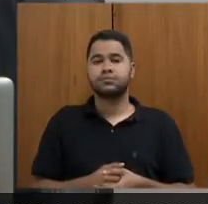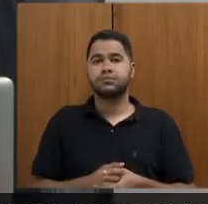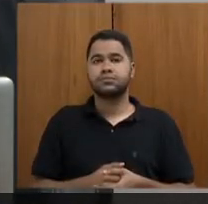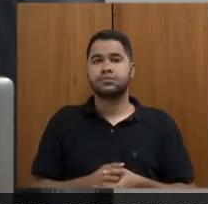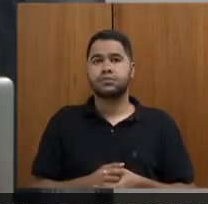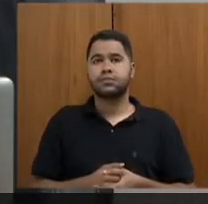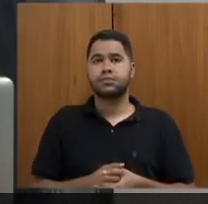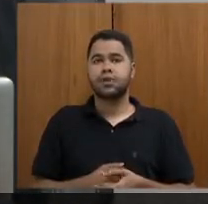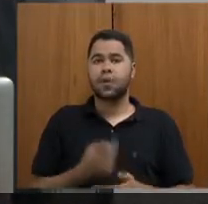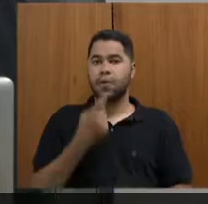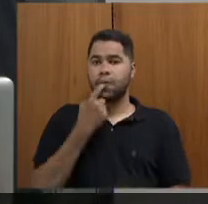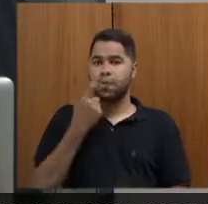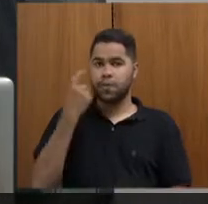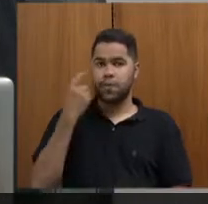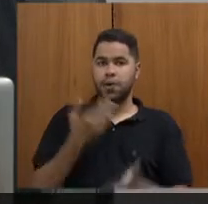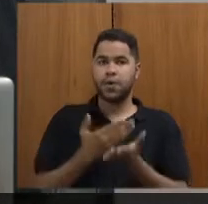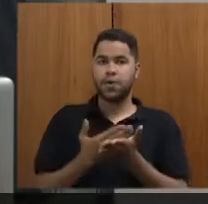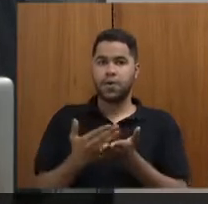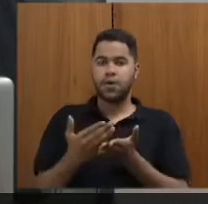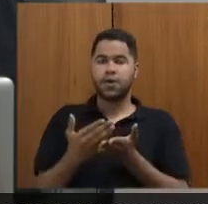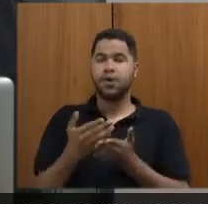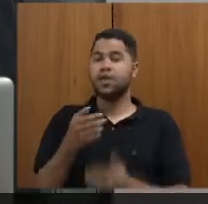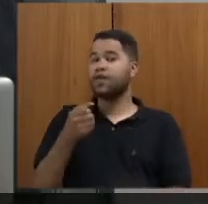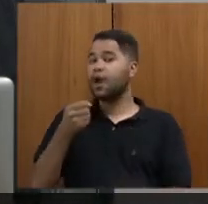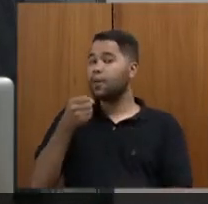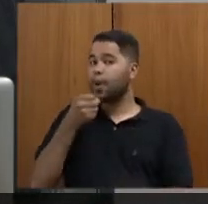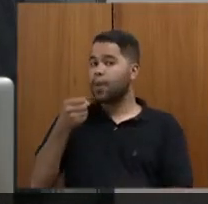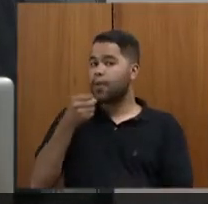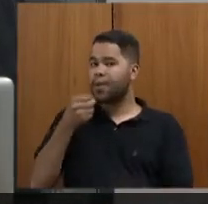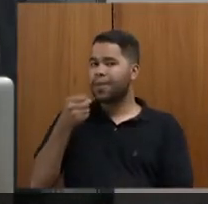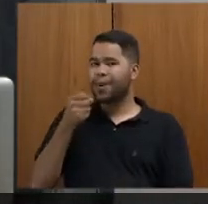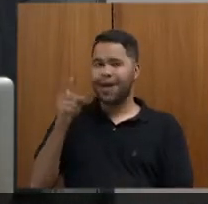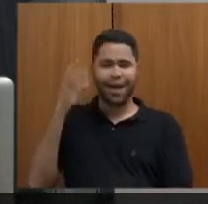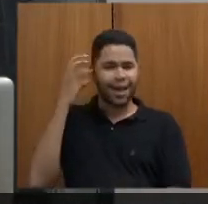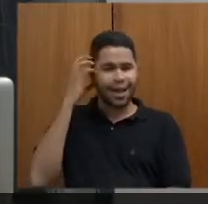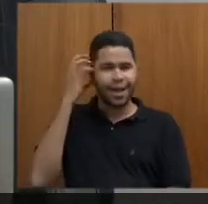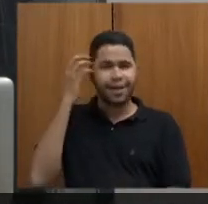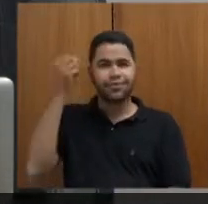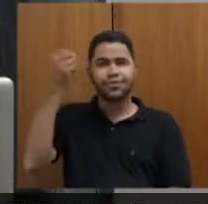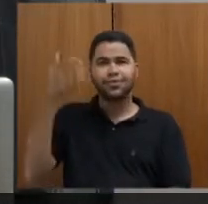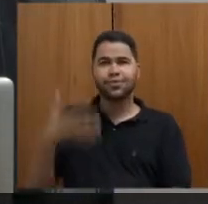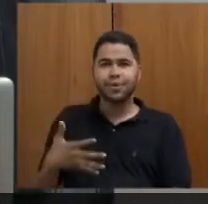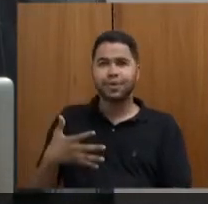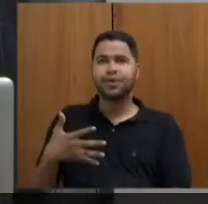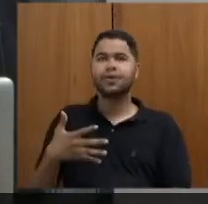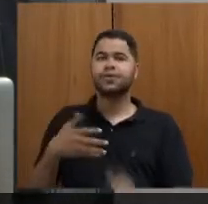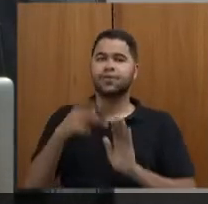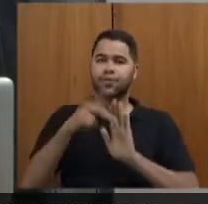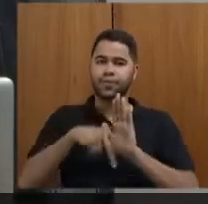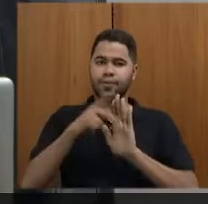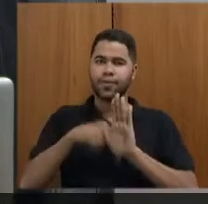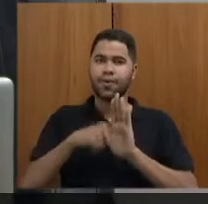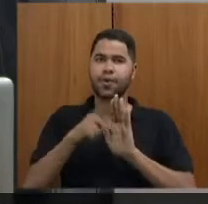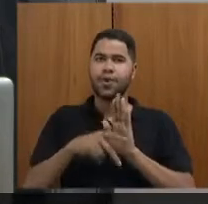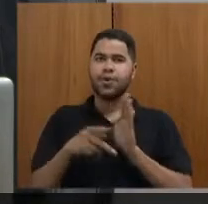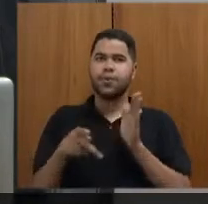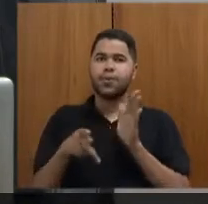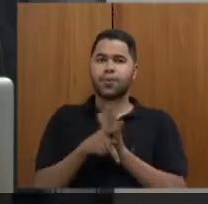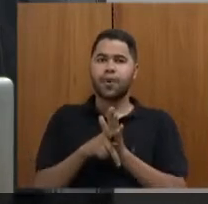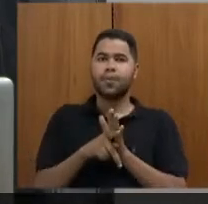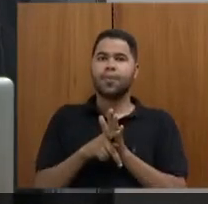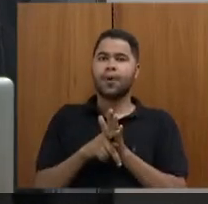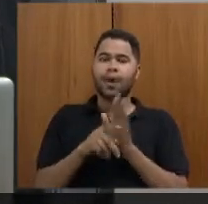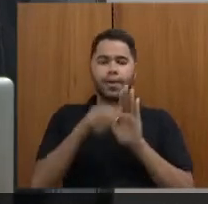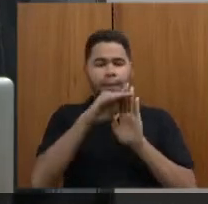ainda pouco antes de iniciar a sessão aqui, eu estava dando uma entrevista numa rádio, falando do projeto da inclusão das noções básicas da Lei Maria da